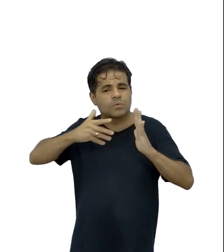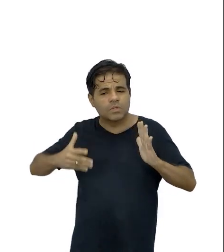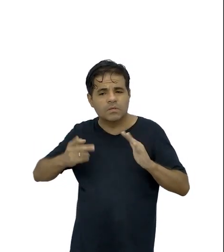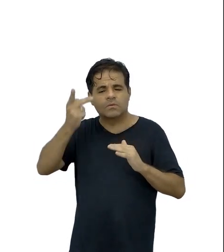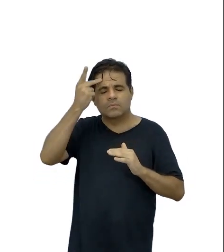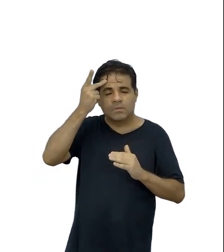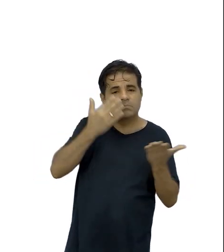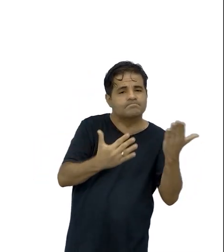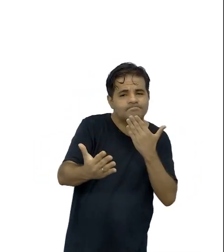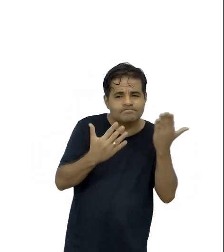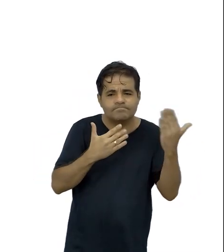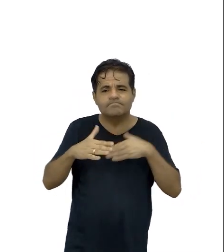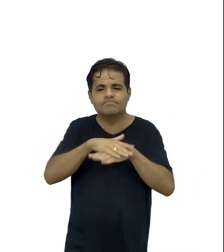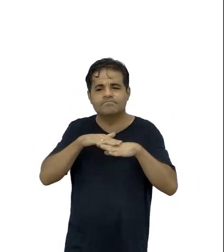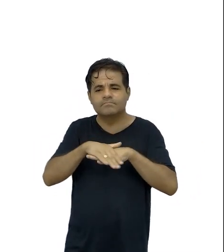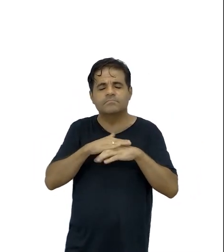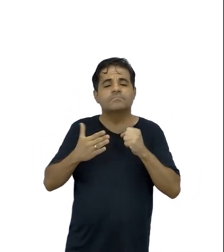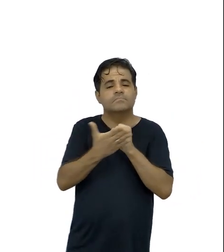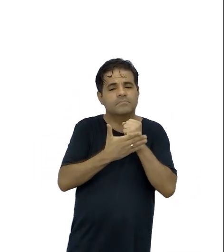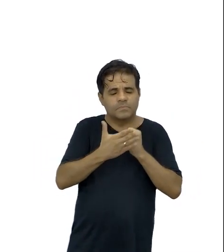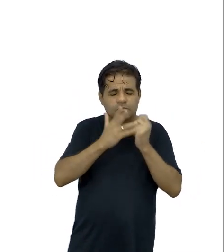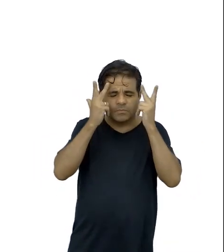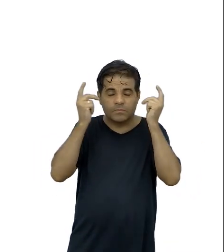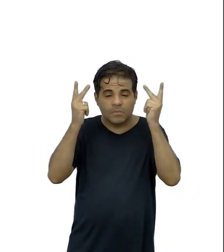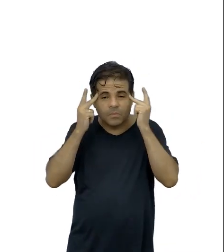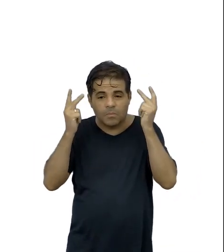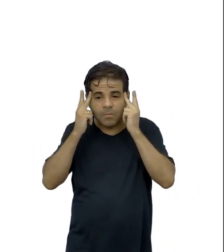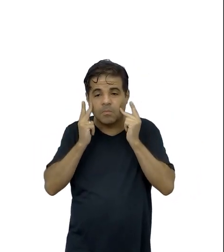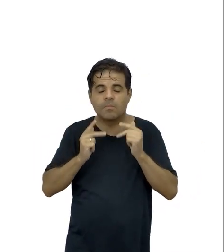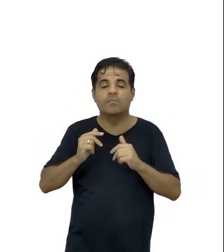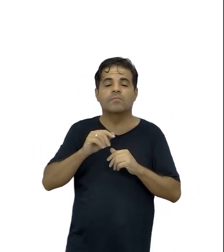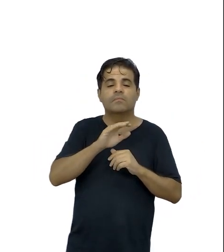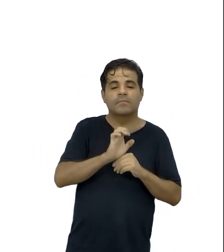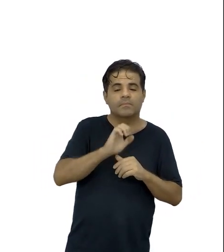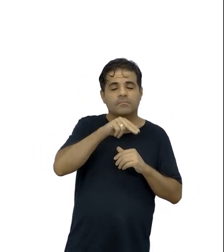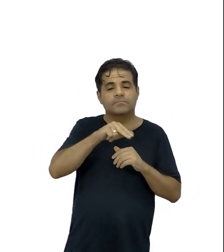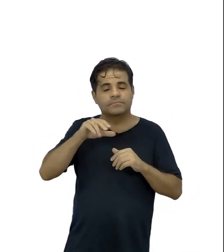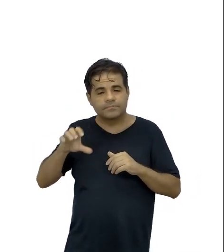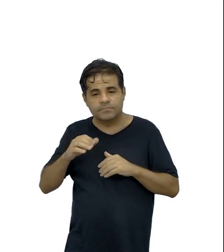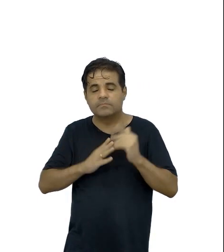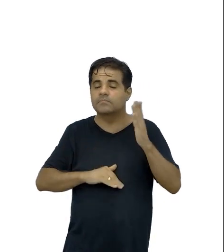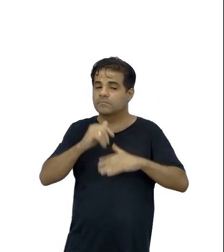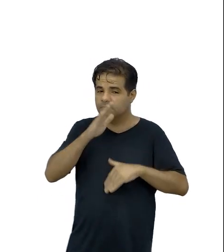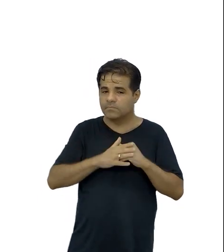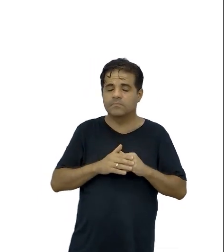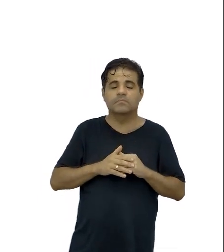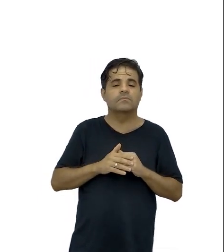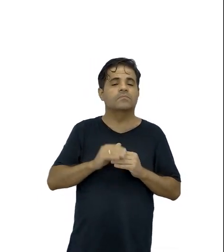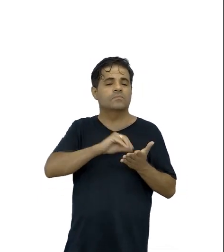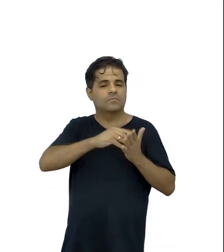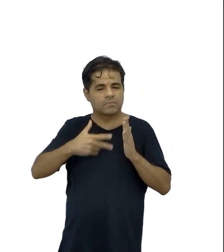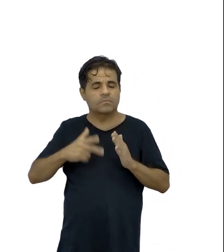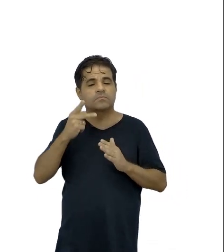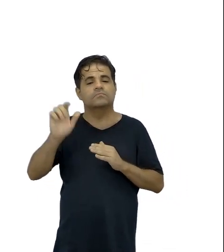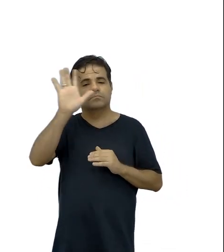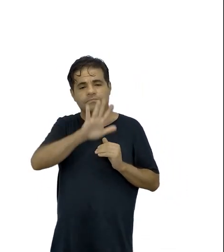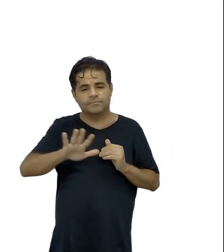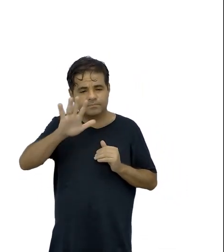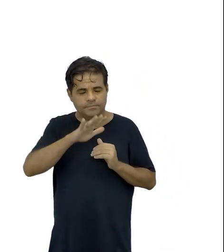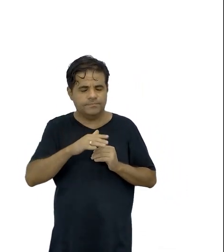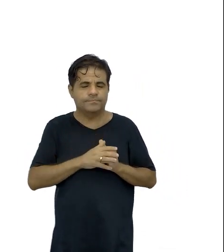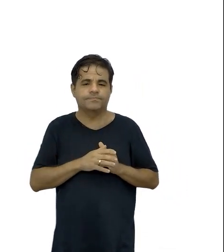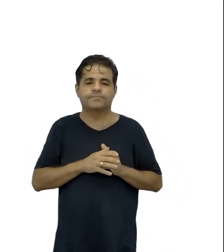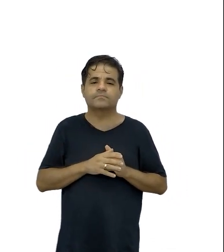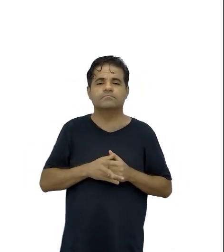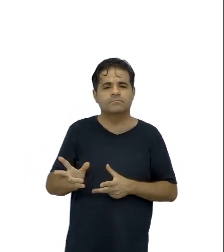paulista dialoga com a Base Nacional Comum Curricular, a BNCC, e com os parâmetros curriculares nacionais,